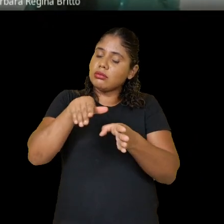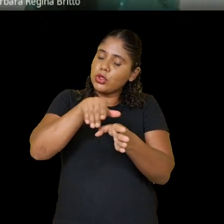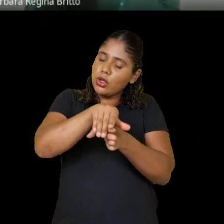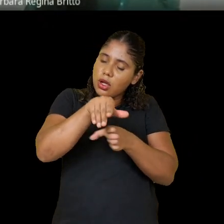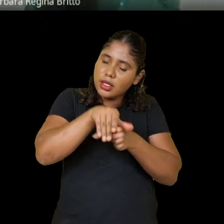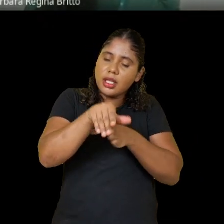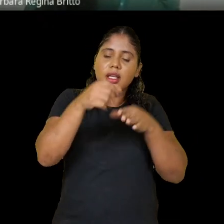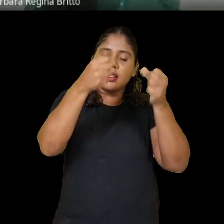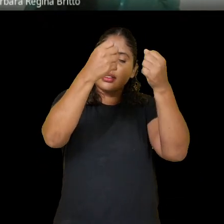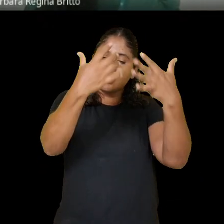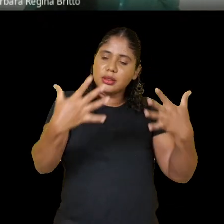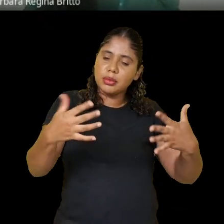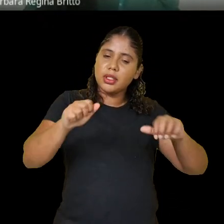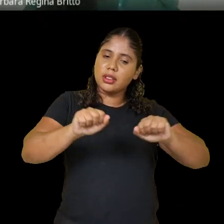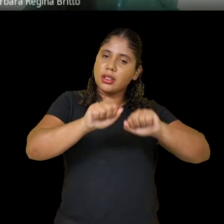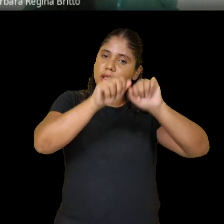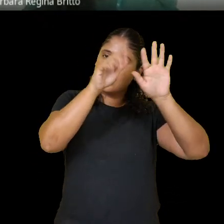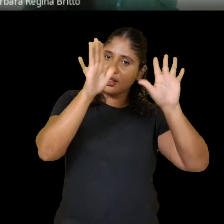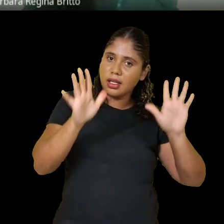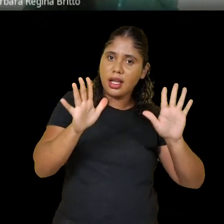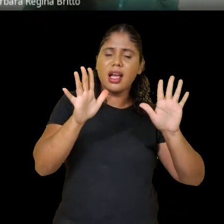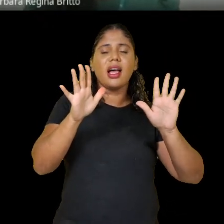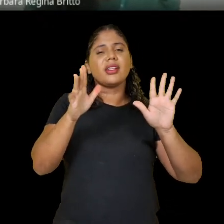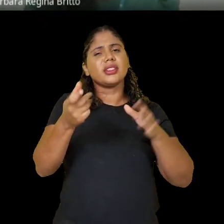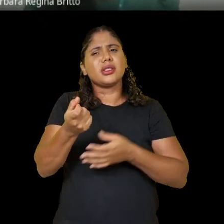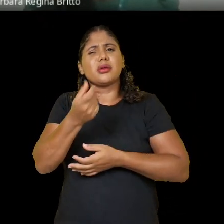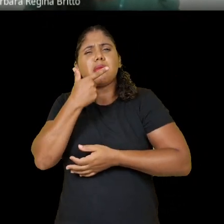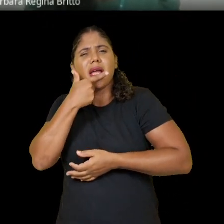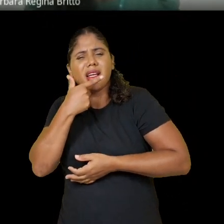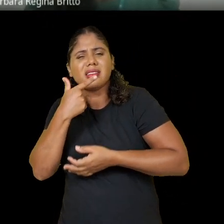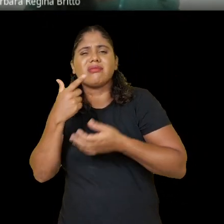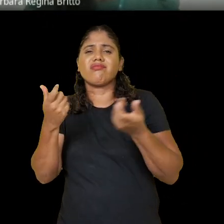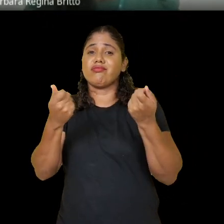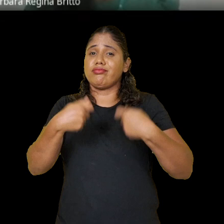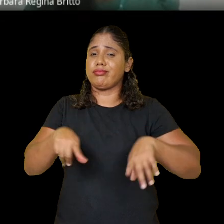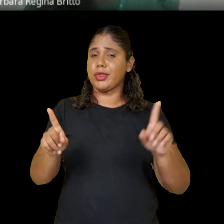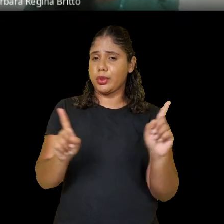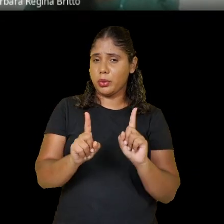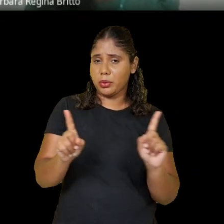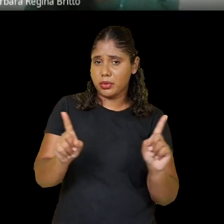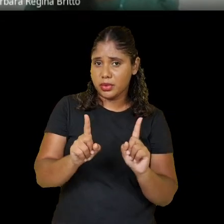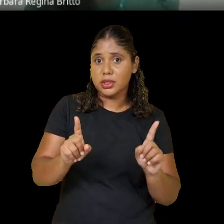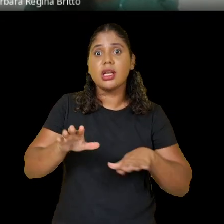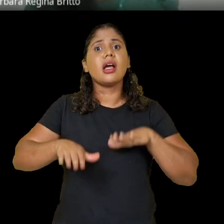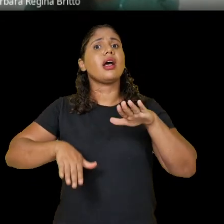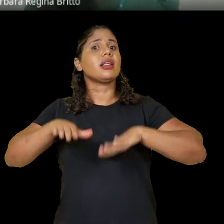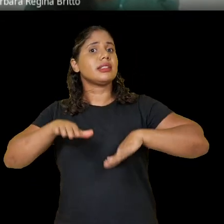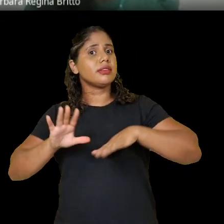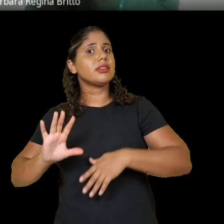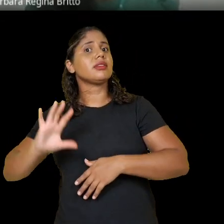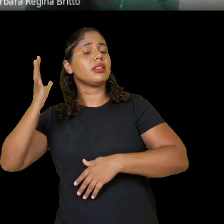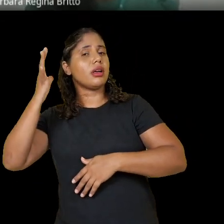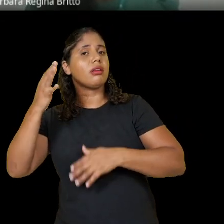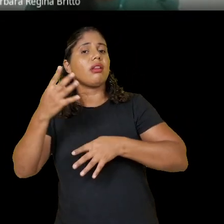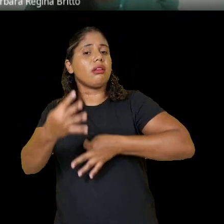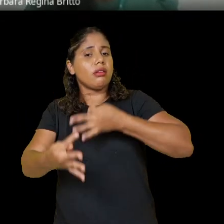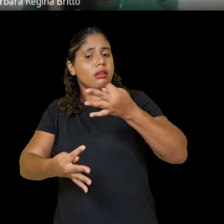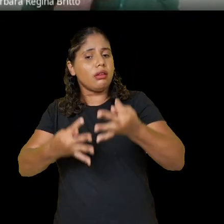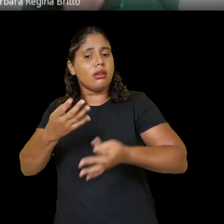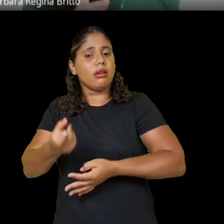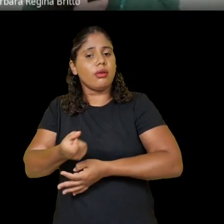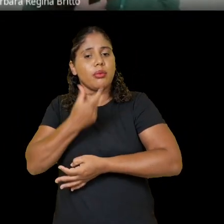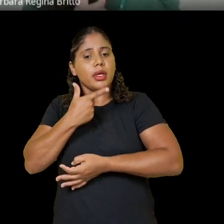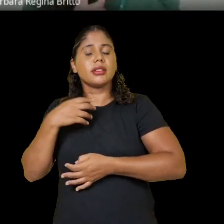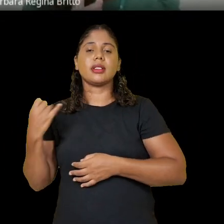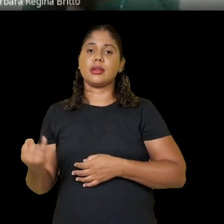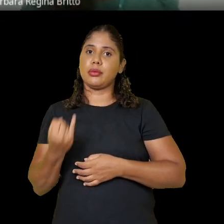muitas intervenções medicamentosas. Algumas vão ser necessárias, mas é importante a gestante saber que isso faz parte.